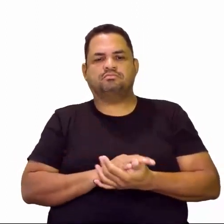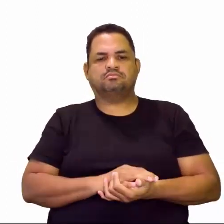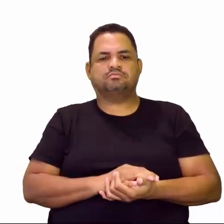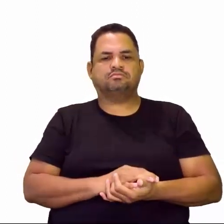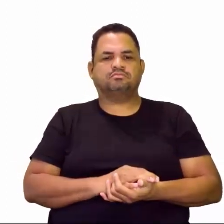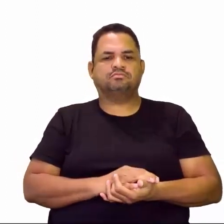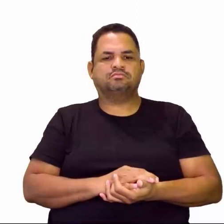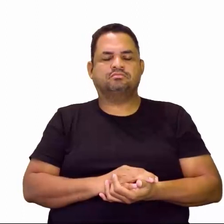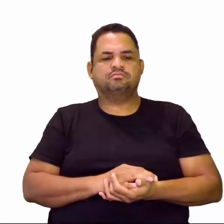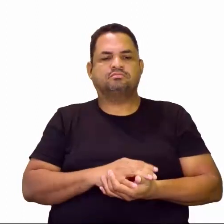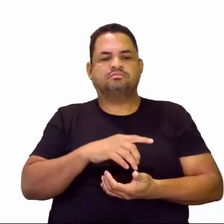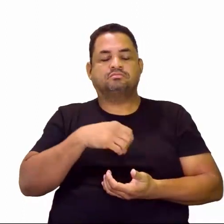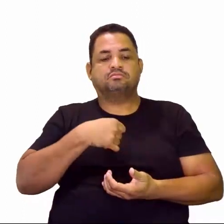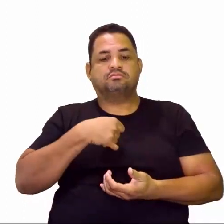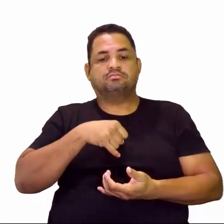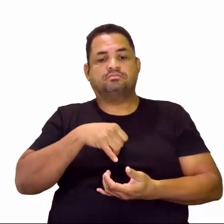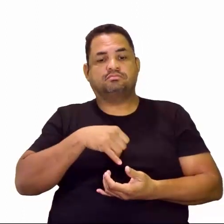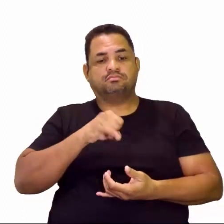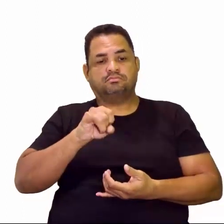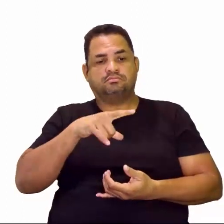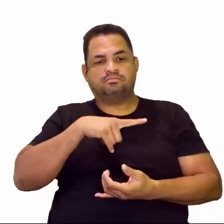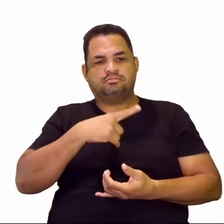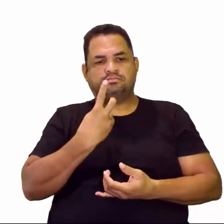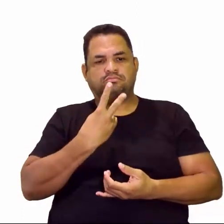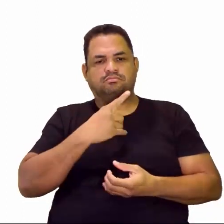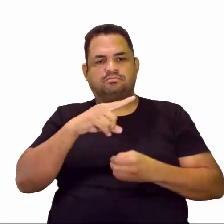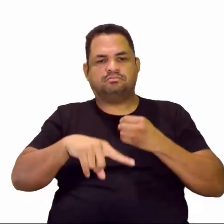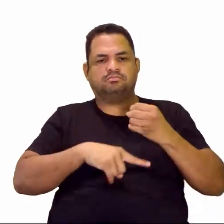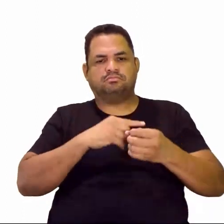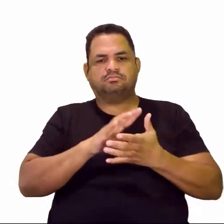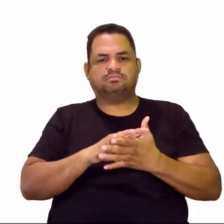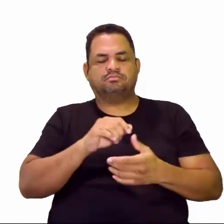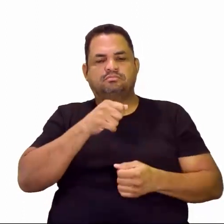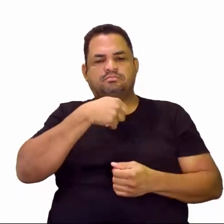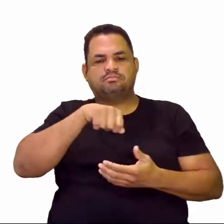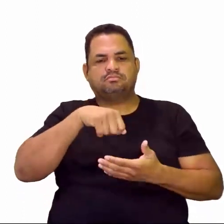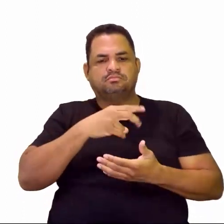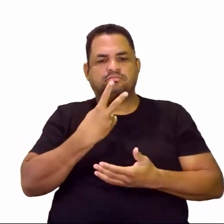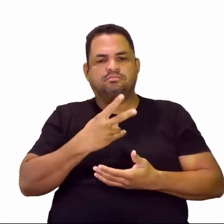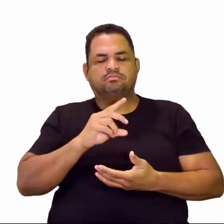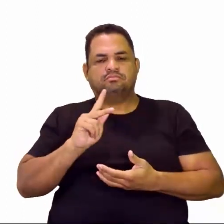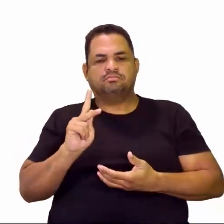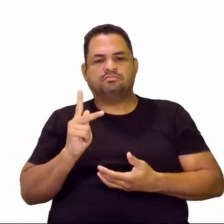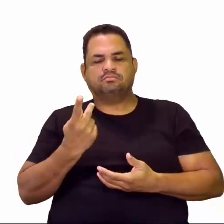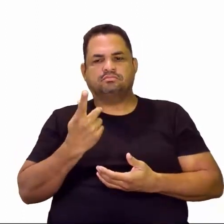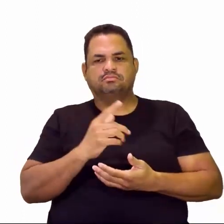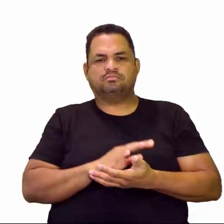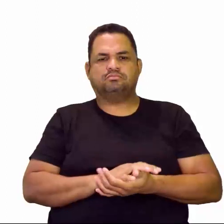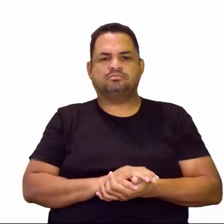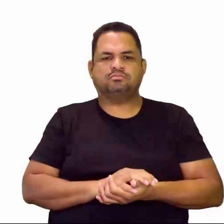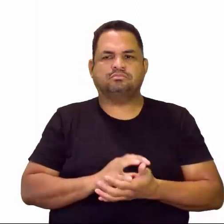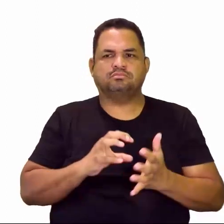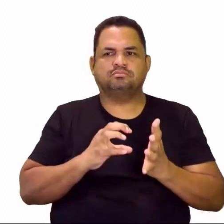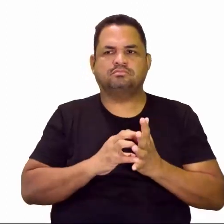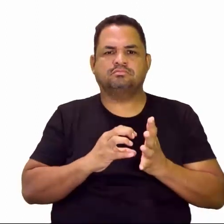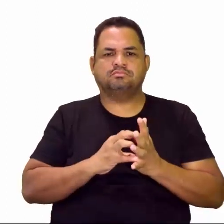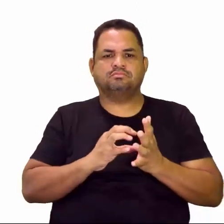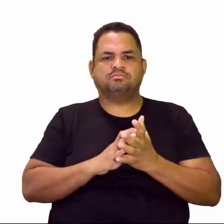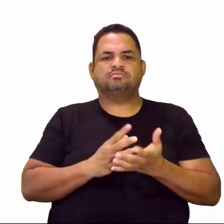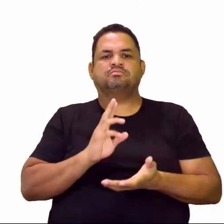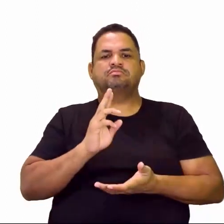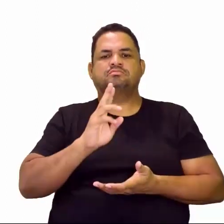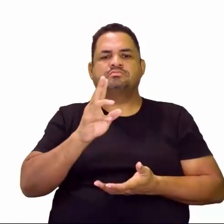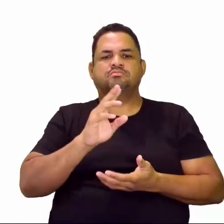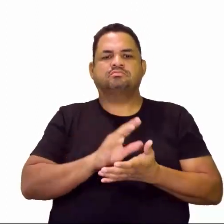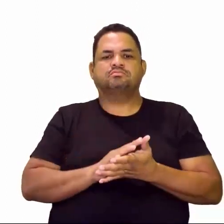H. Mas se eu tiver dois átomos de hidrogênio, eu escrevo 2H. Moral da história, o símbolo continua